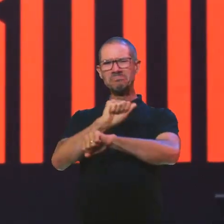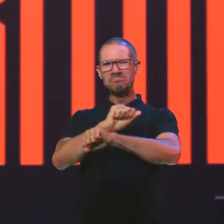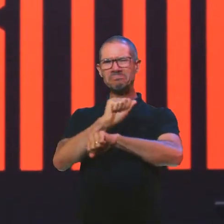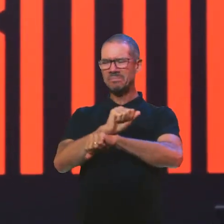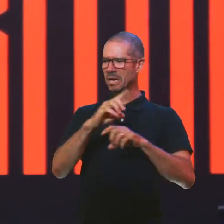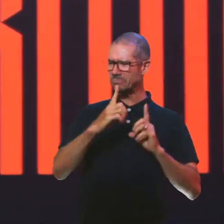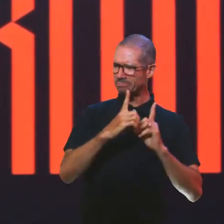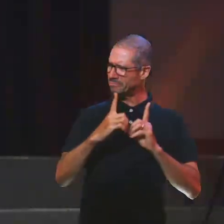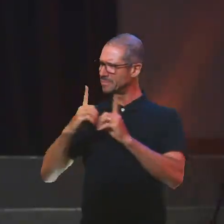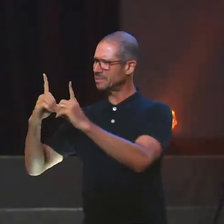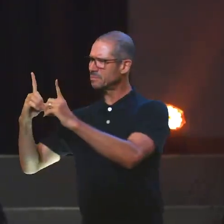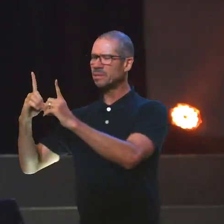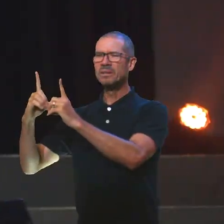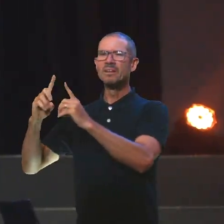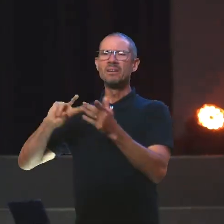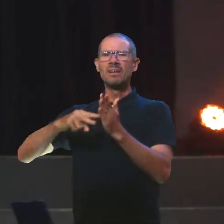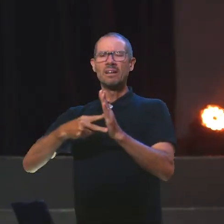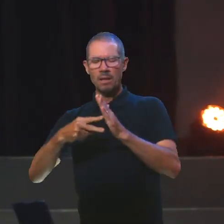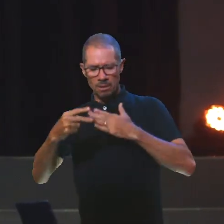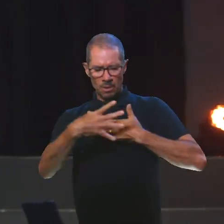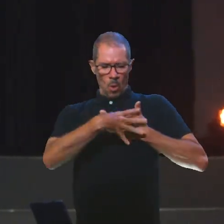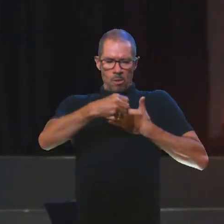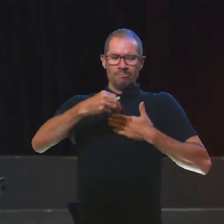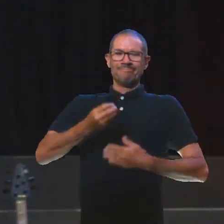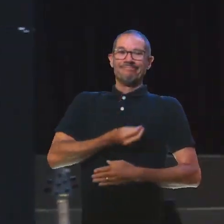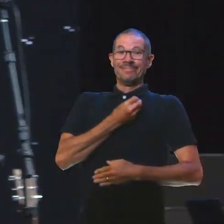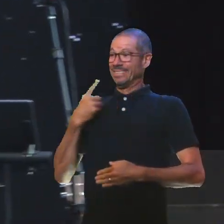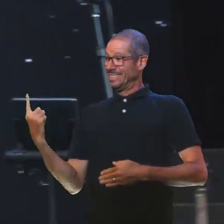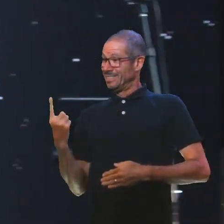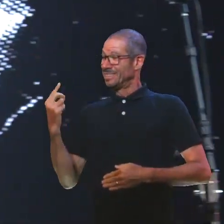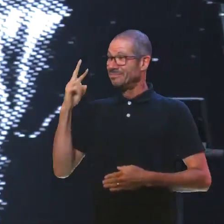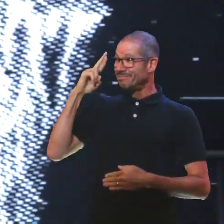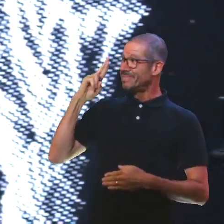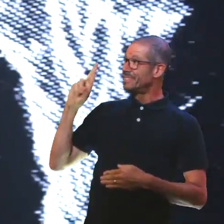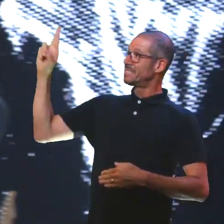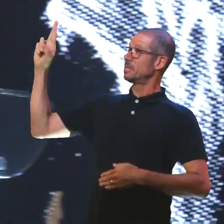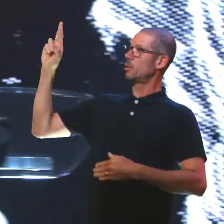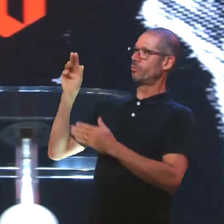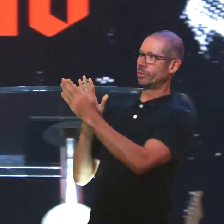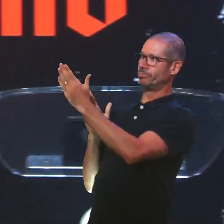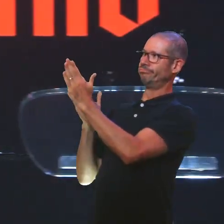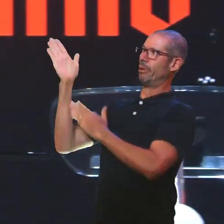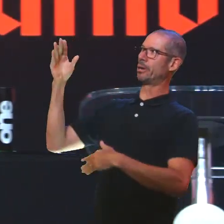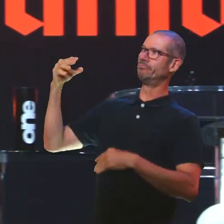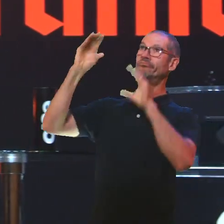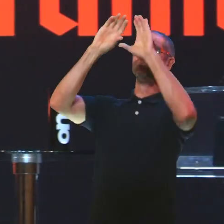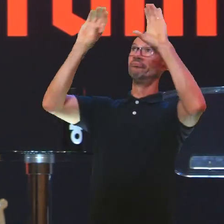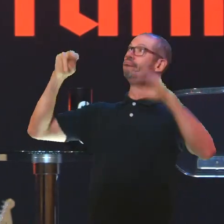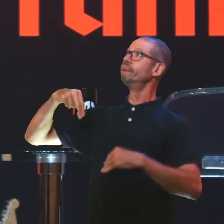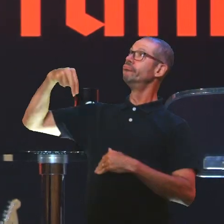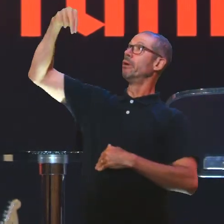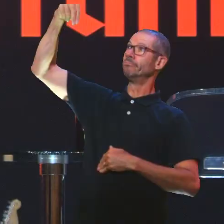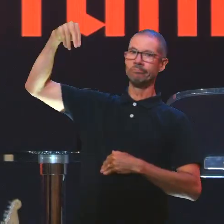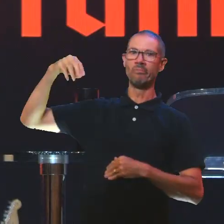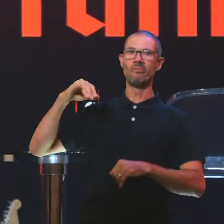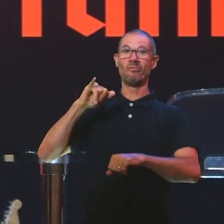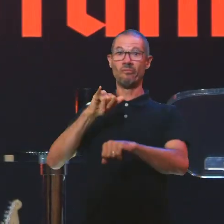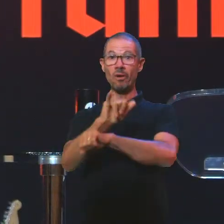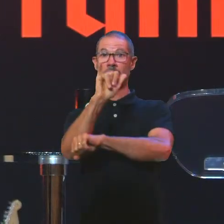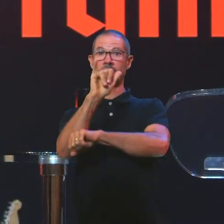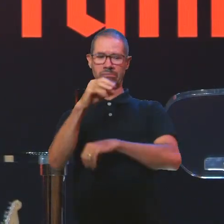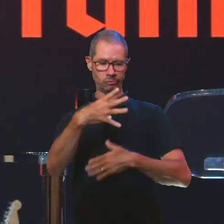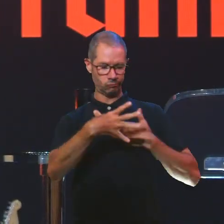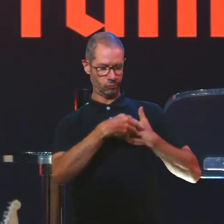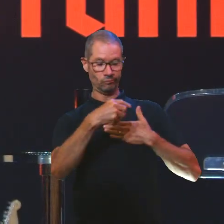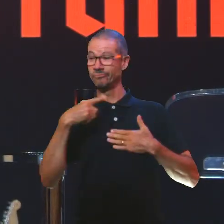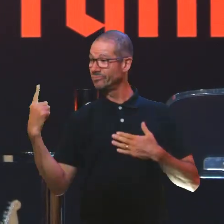entre os discípulos era de uma orfandade, de que se o Senhor fosse embora, se o Senhor não estivesse mais com eles, eles ficariam